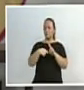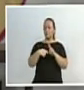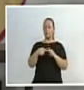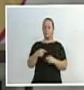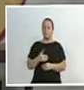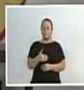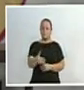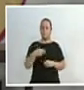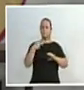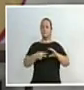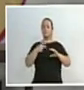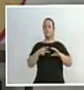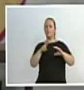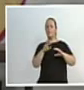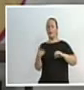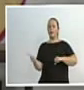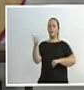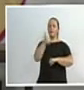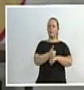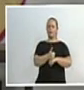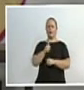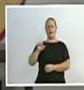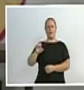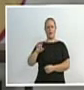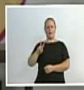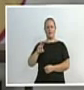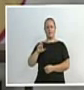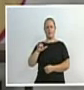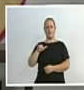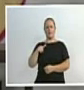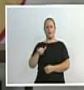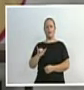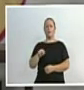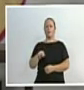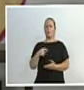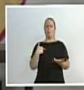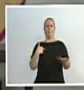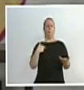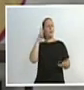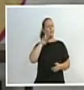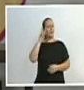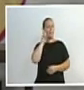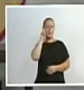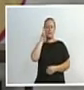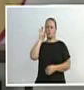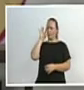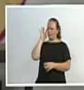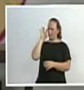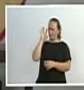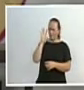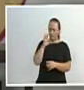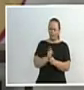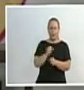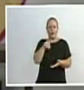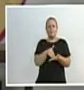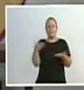casa da suplente Evelyn. Eu acho que é histórico 2 mulheres numa mesma legislatura,